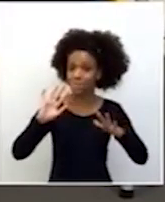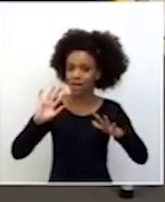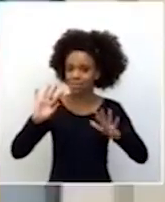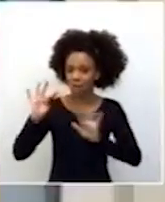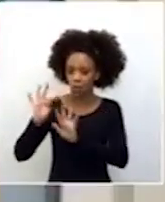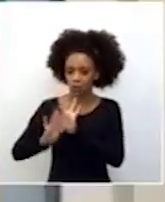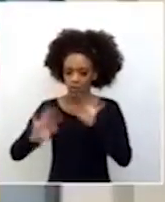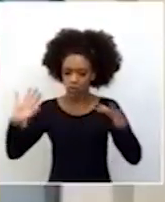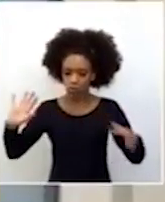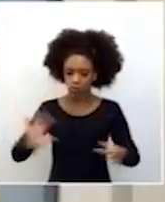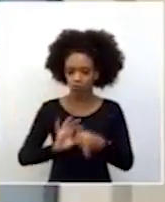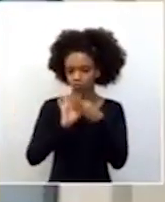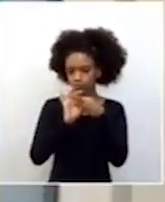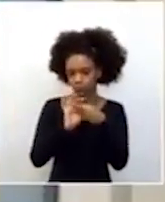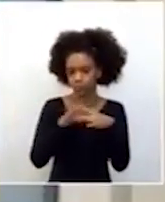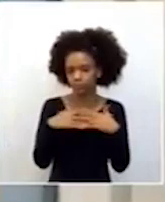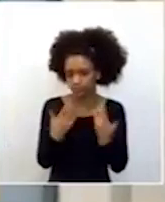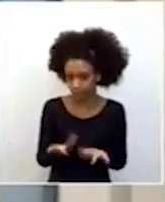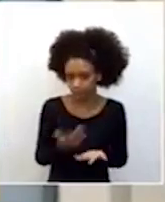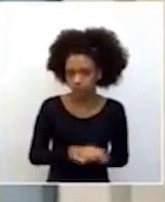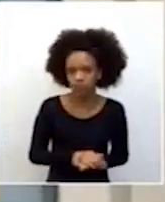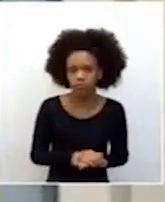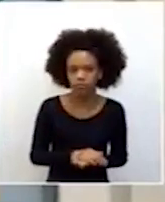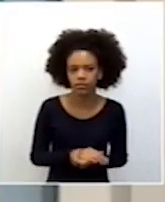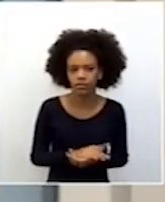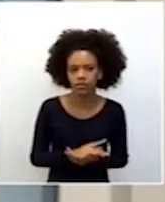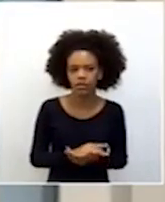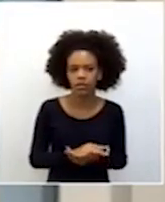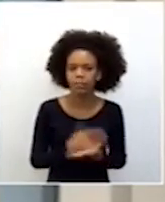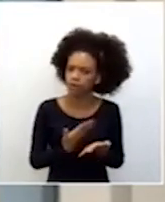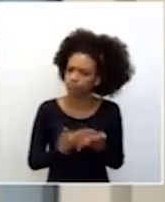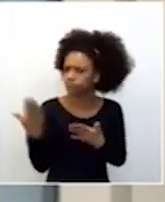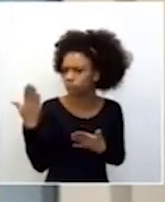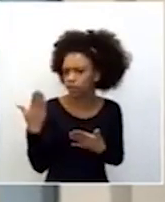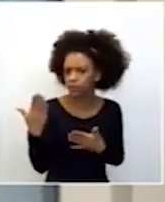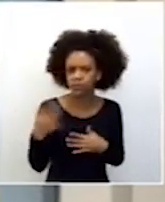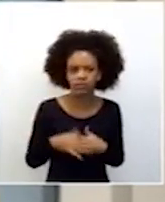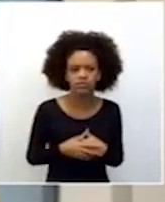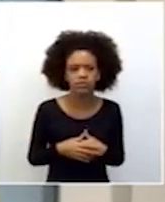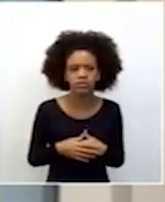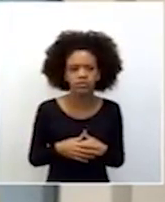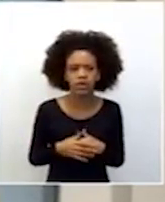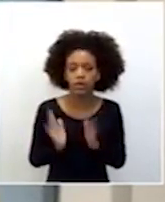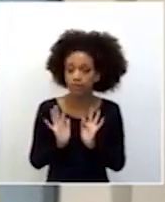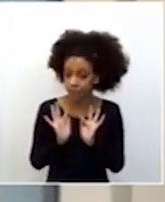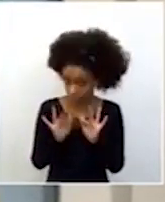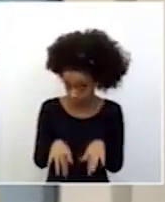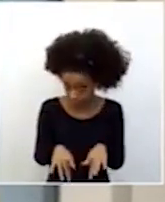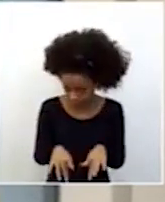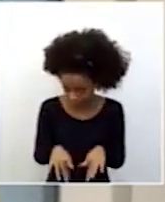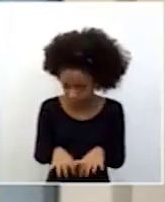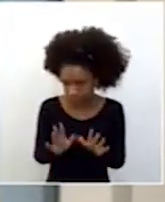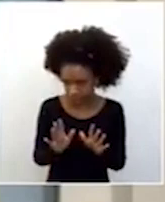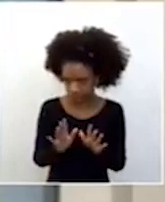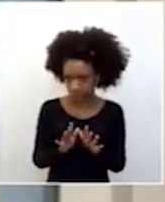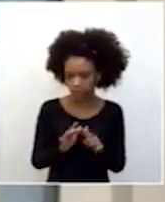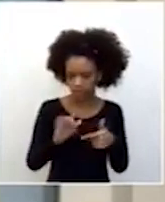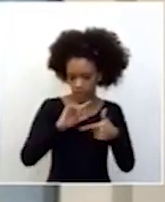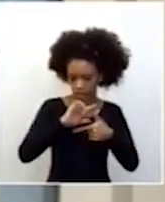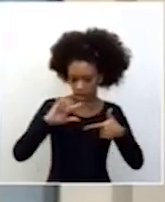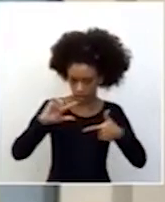essa imagem que dá o sentido completo. Para a gente partir, eu vou finalizar aqui.